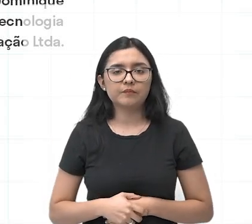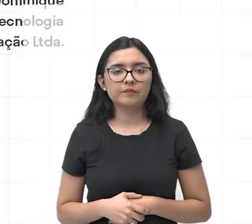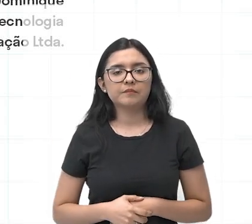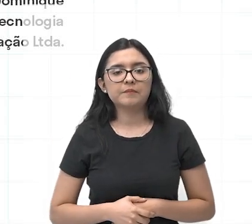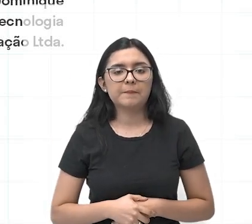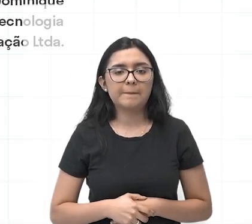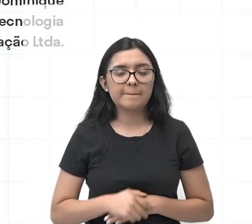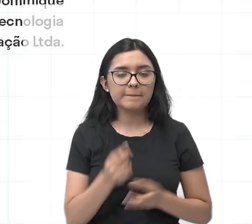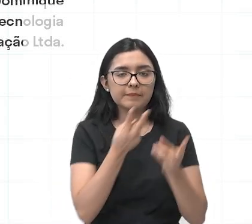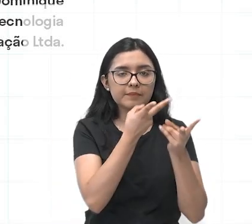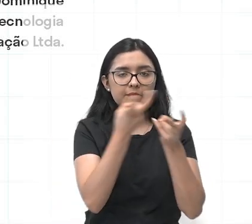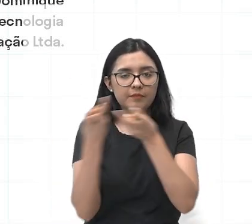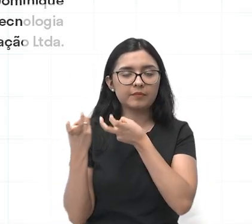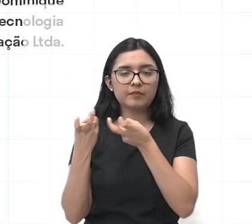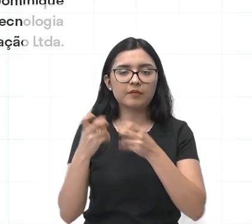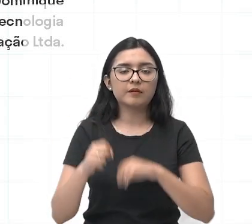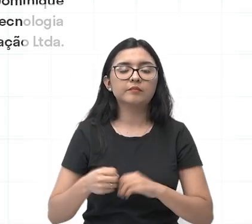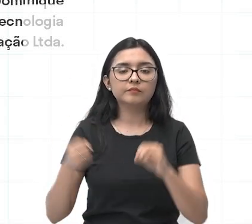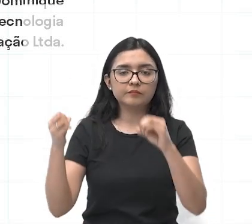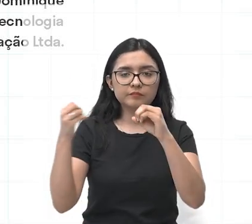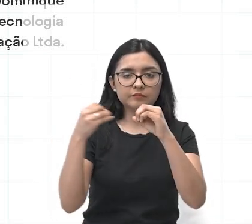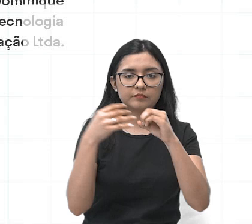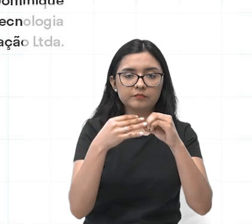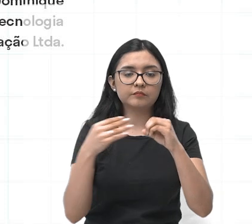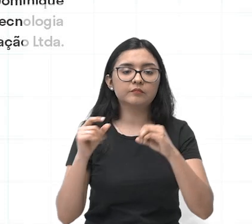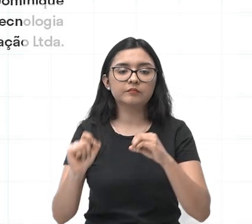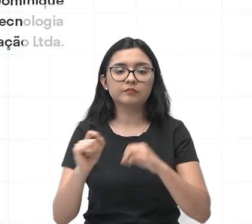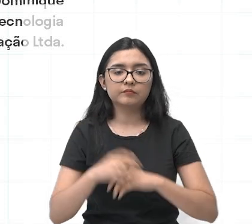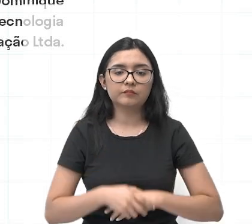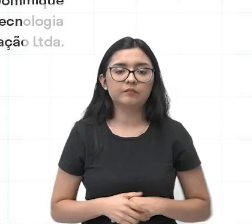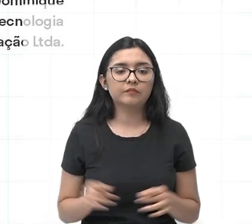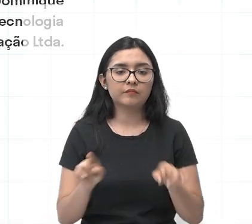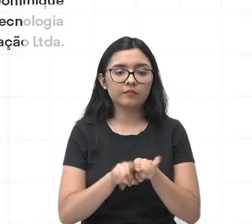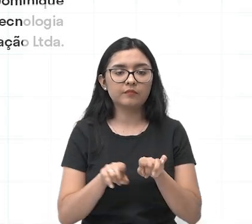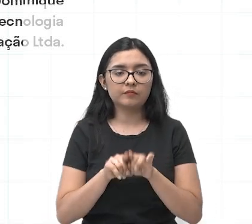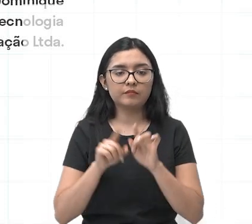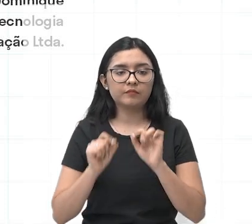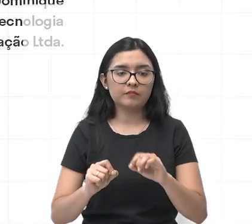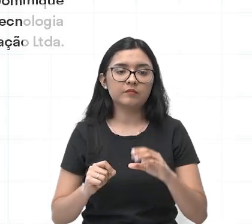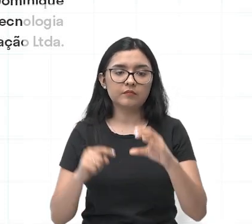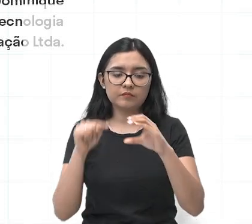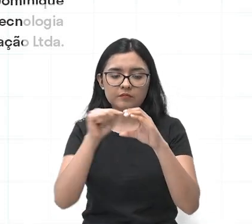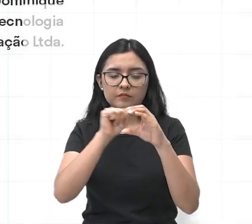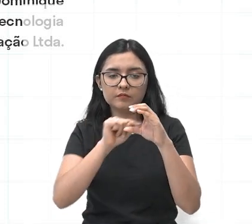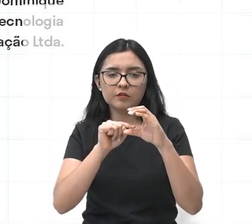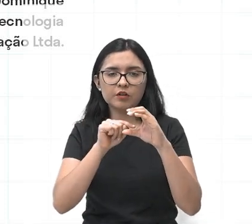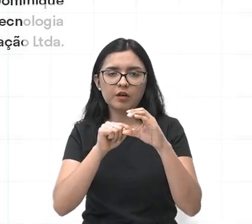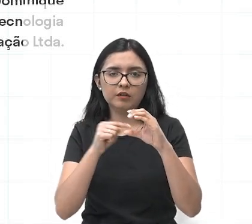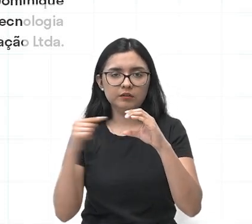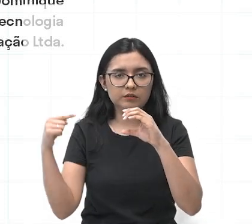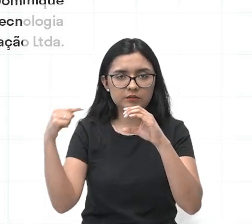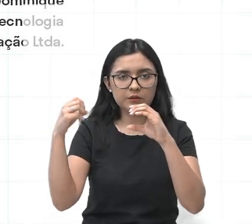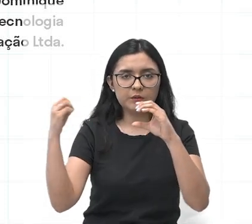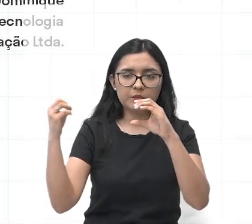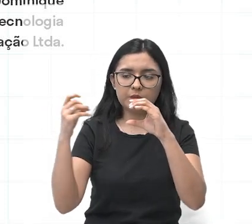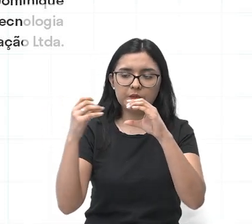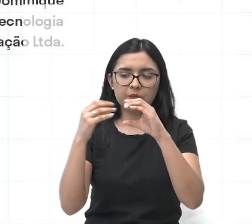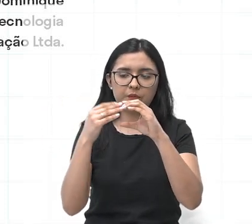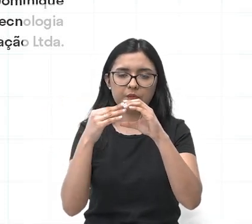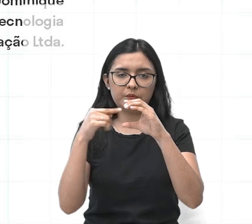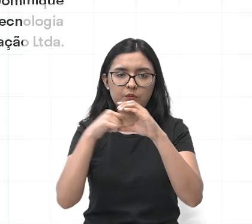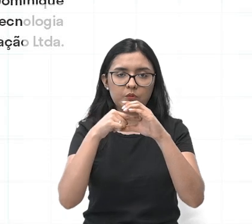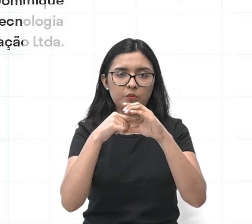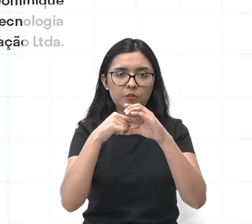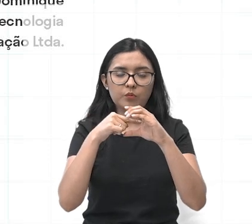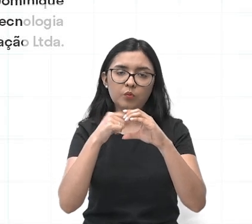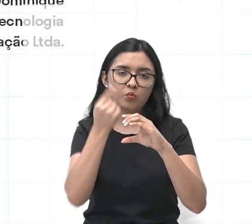de diferentes orientações, eles vão incidir também em pontos diferentes no olho, ao invés de incidir num ponto